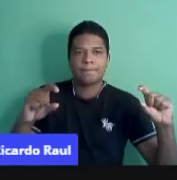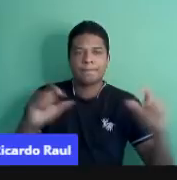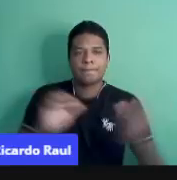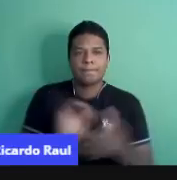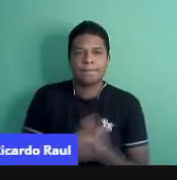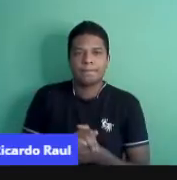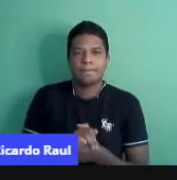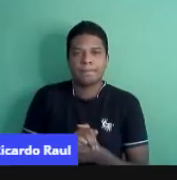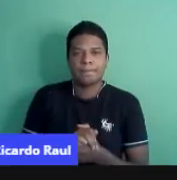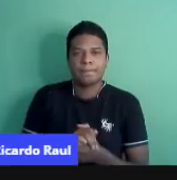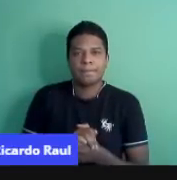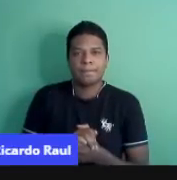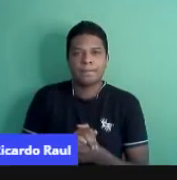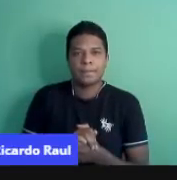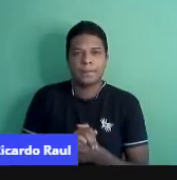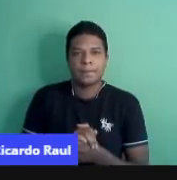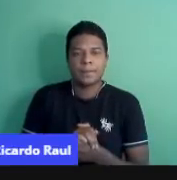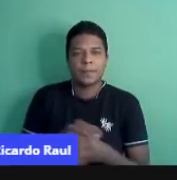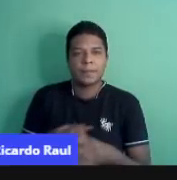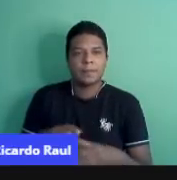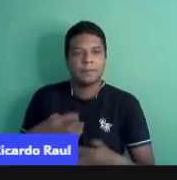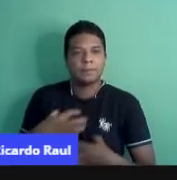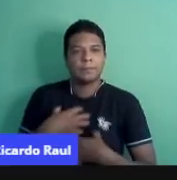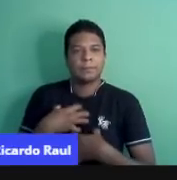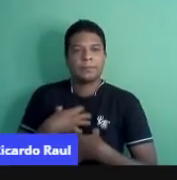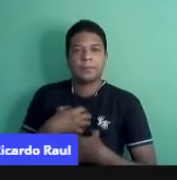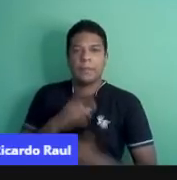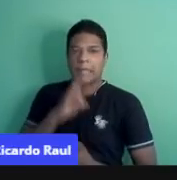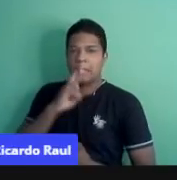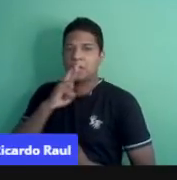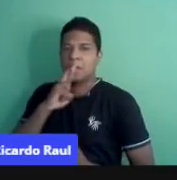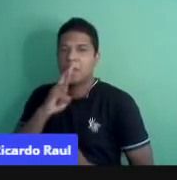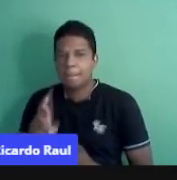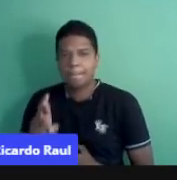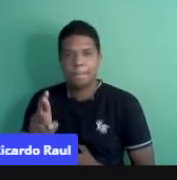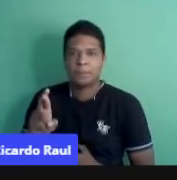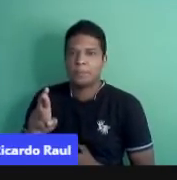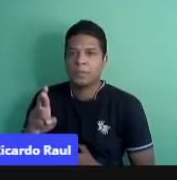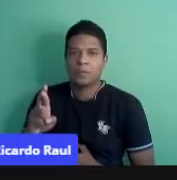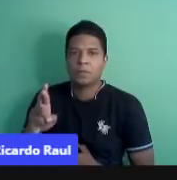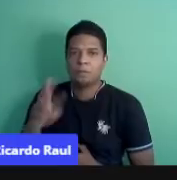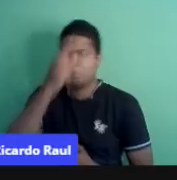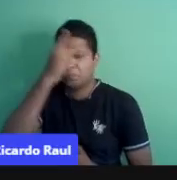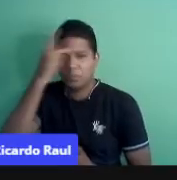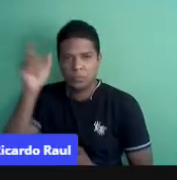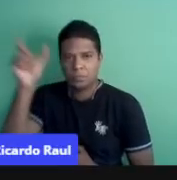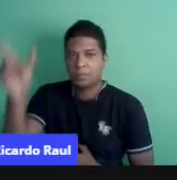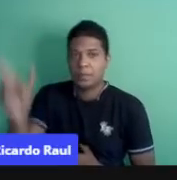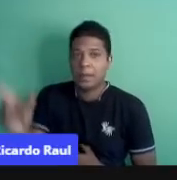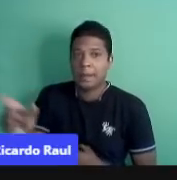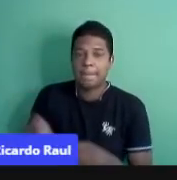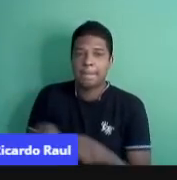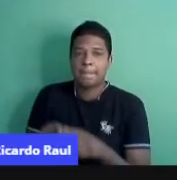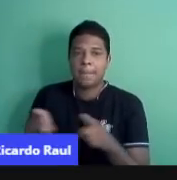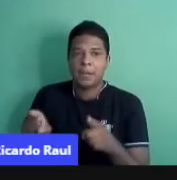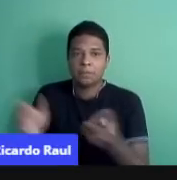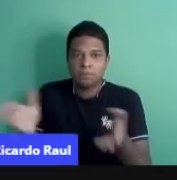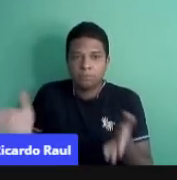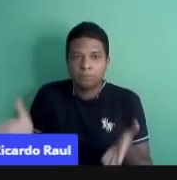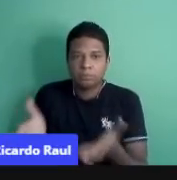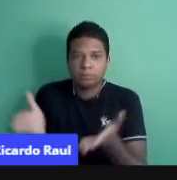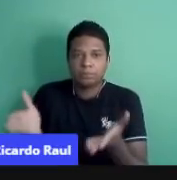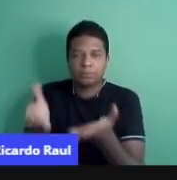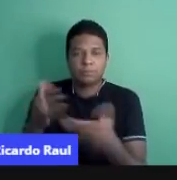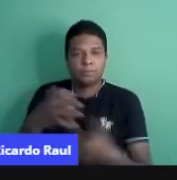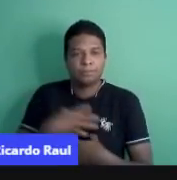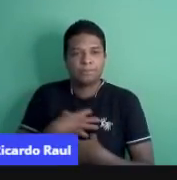expressar não é responder a uma solução de algo ou alguém, mas mobilizar os sentidos